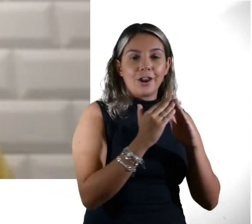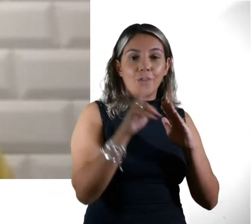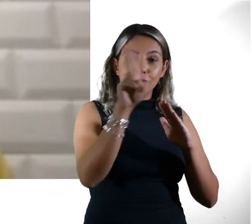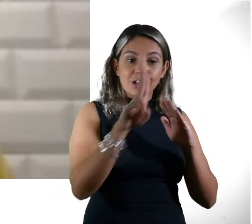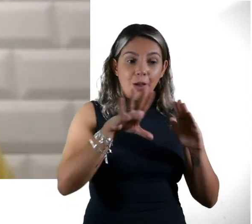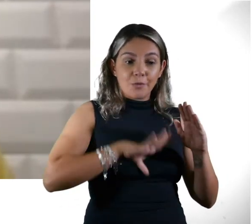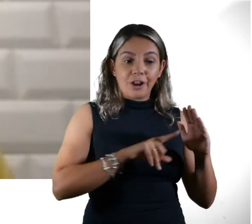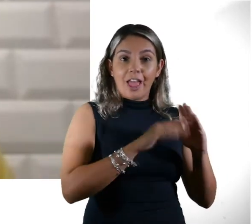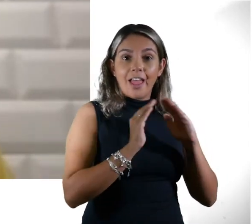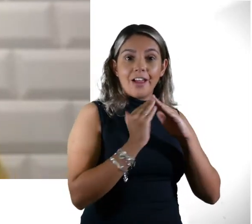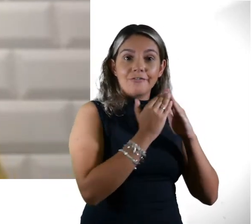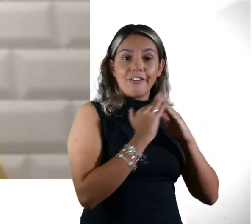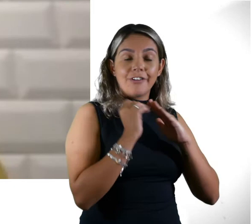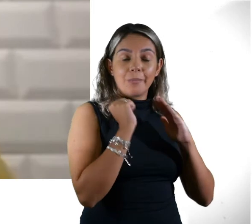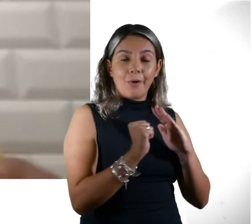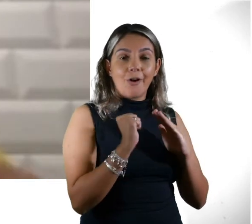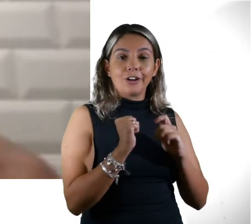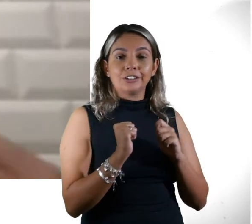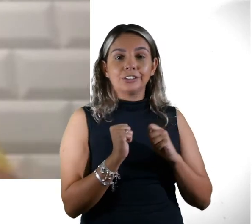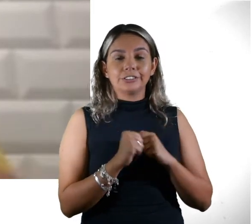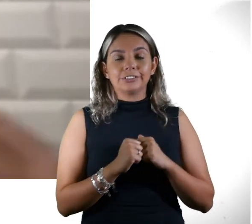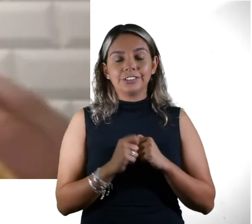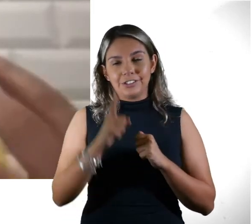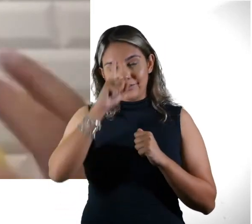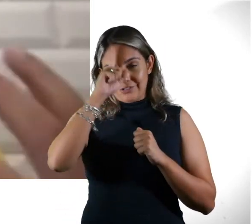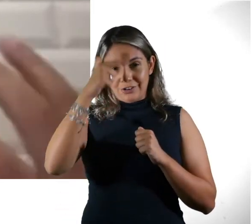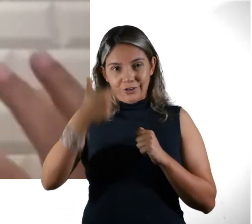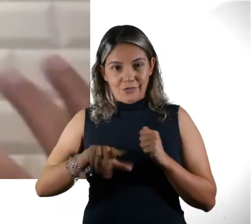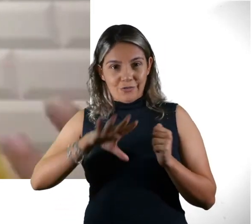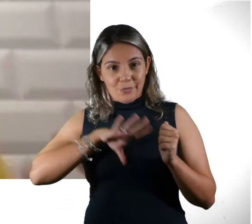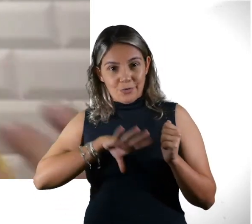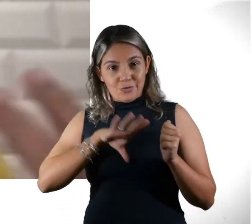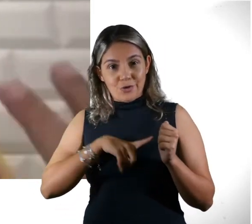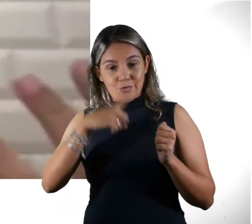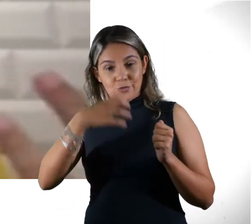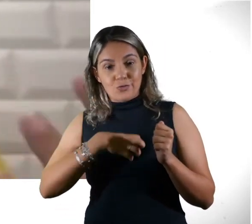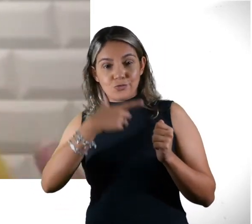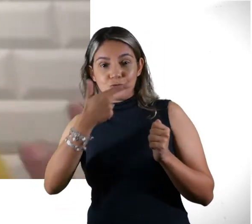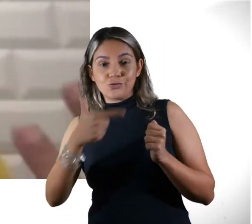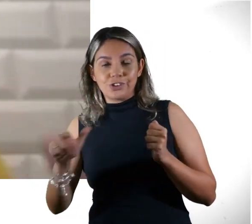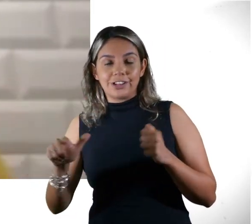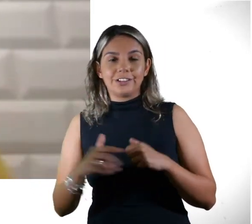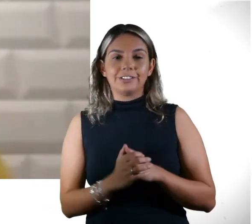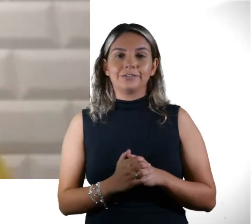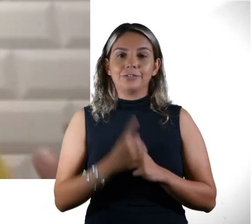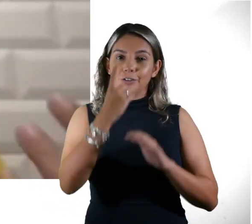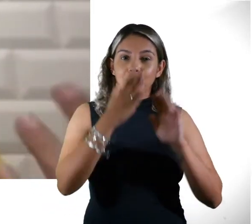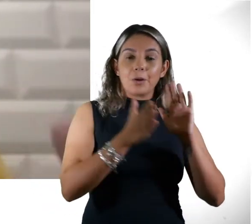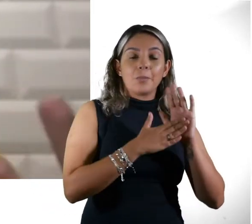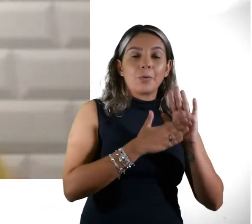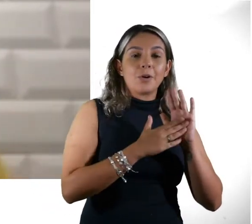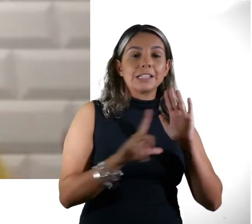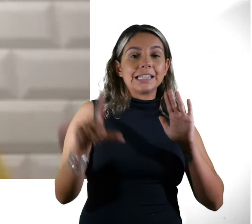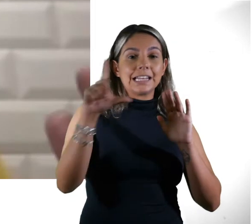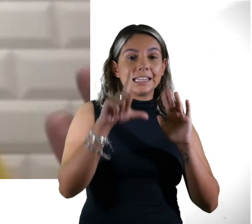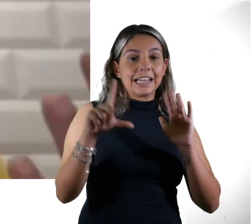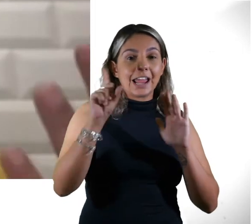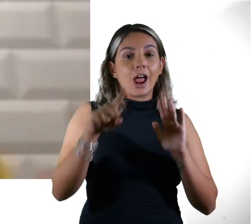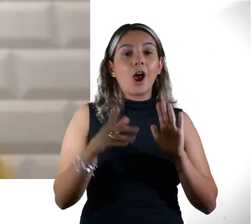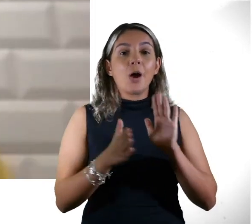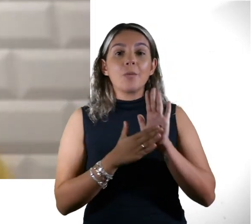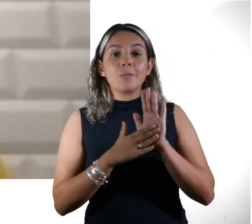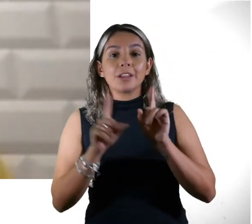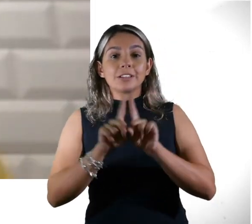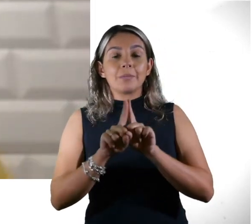e então ele reinventa o português de uma forma, aquilo é uma proposta literária e ao mesmo tempo é uma